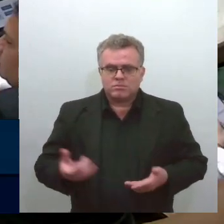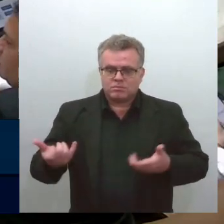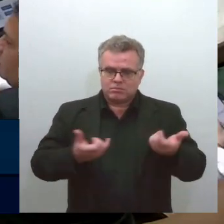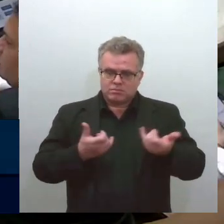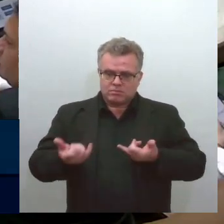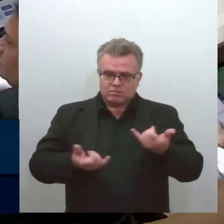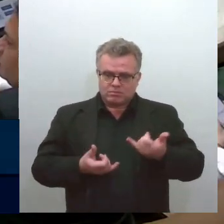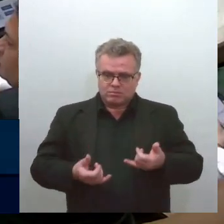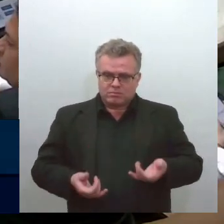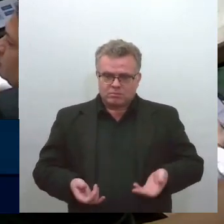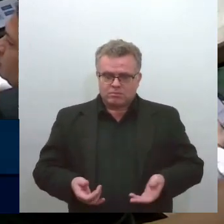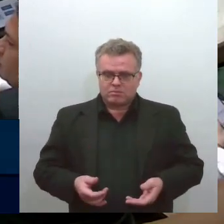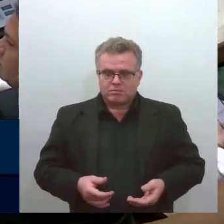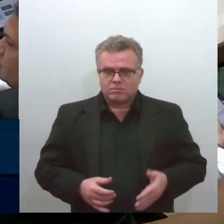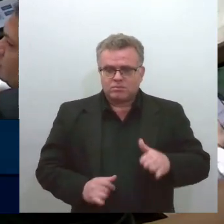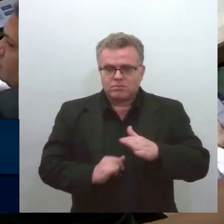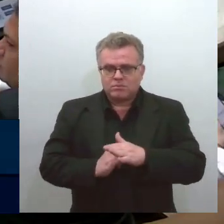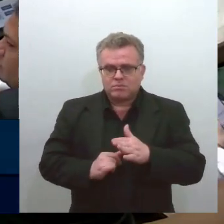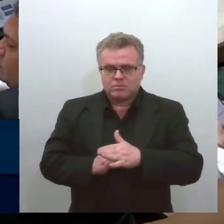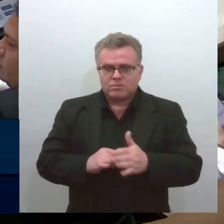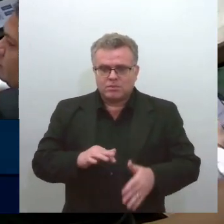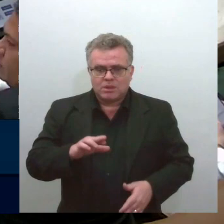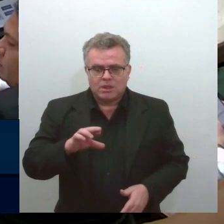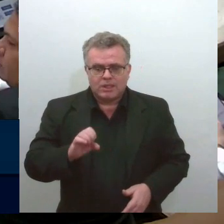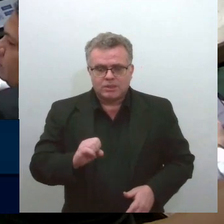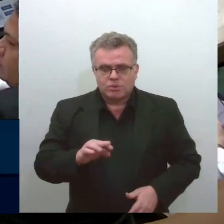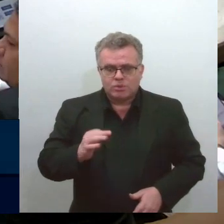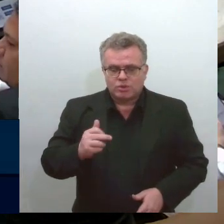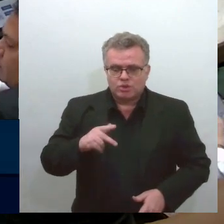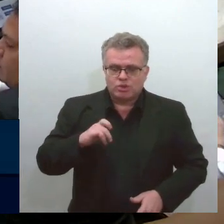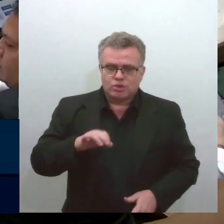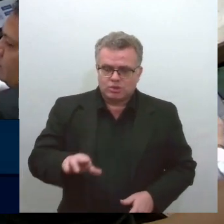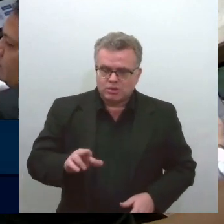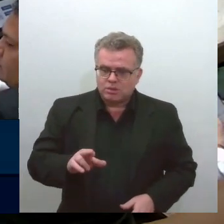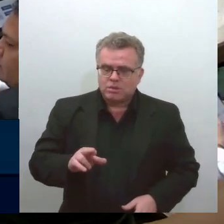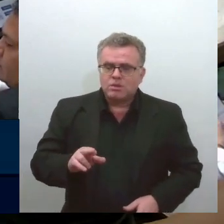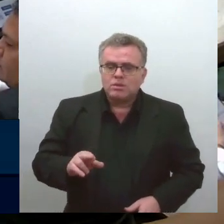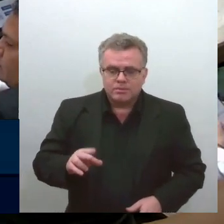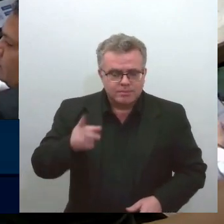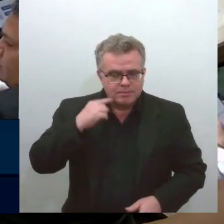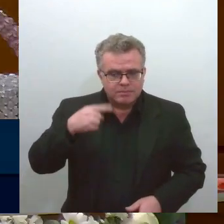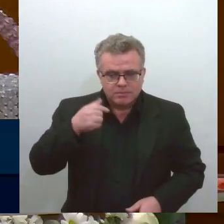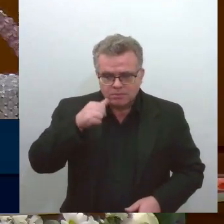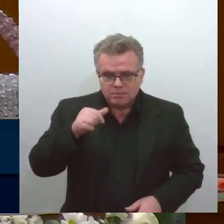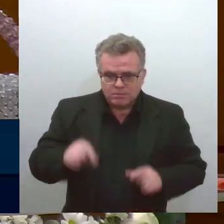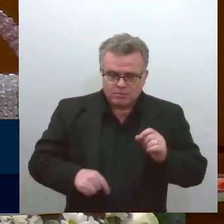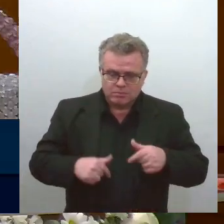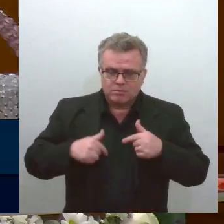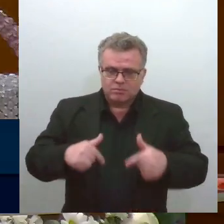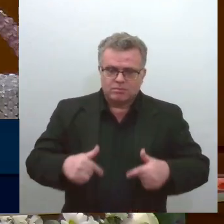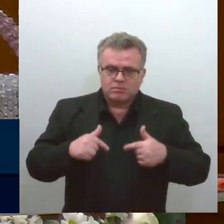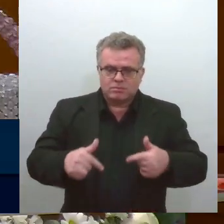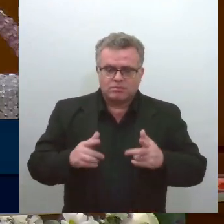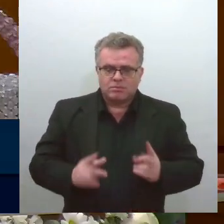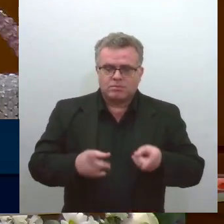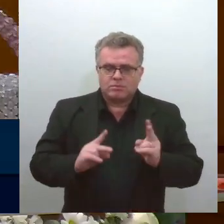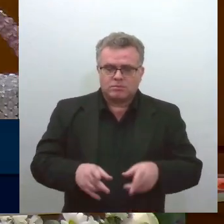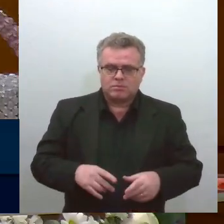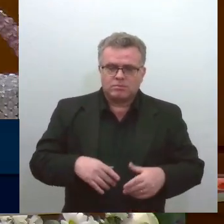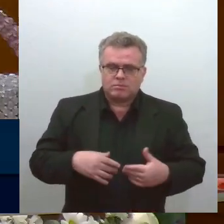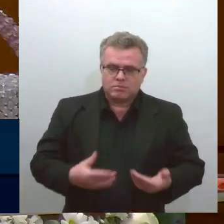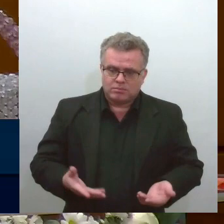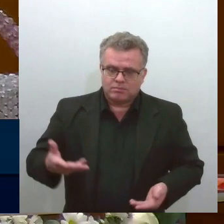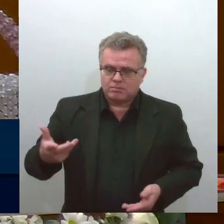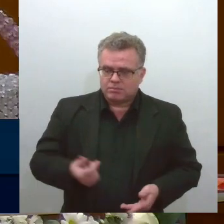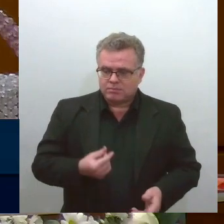mulheres advogadas aí, que luta a favor dos direitos das mulheres e que também faz um serviço de